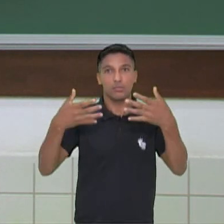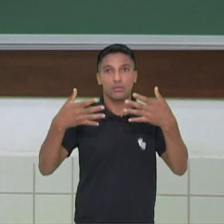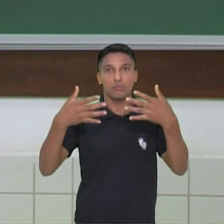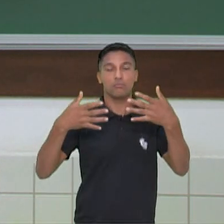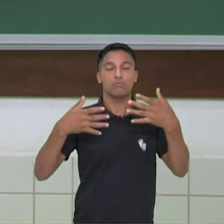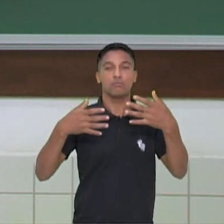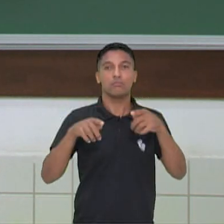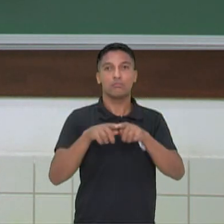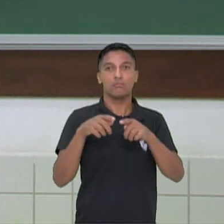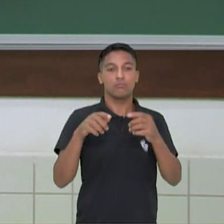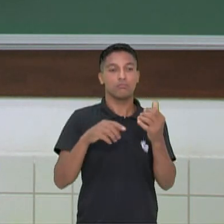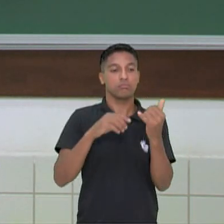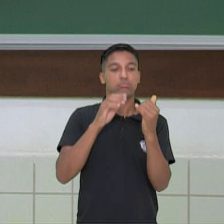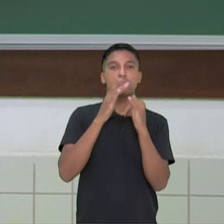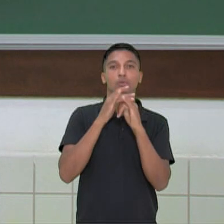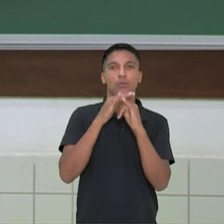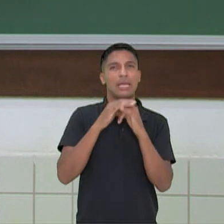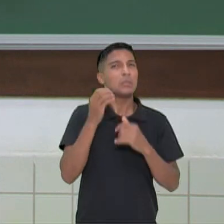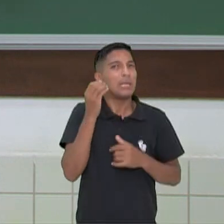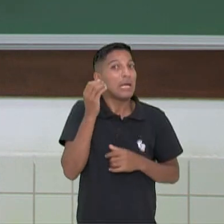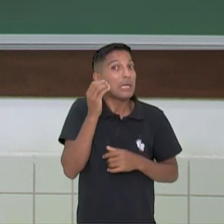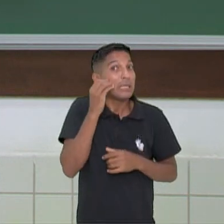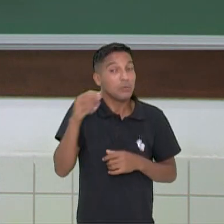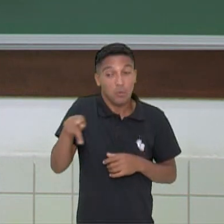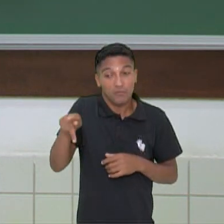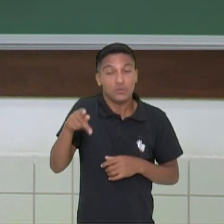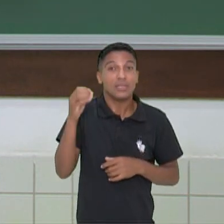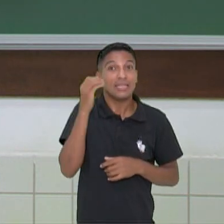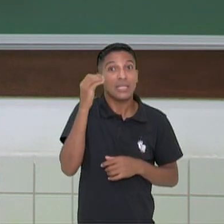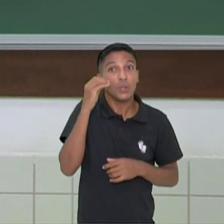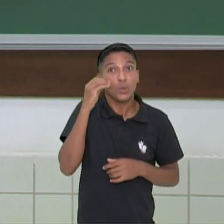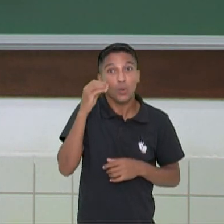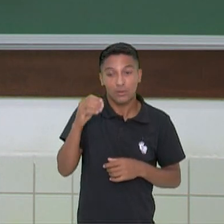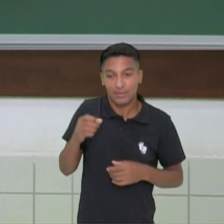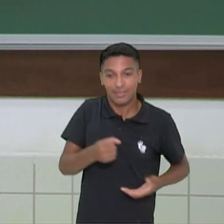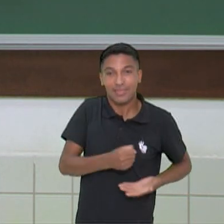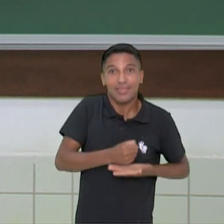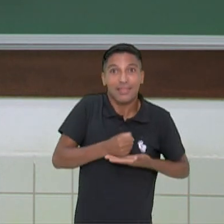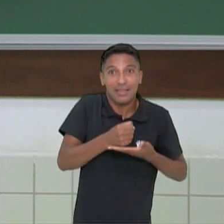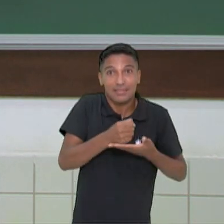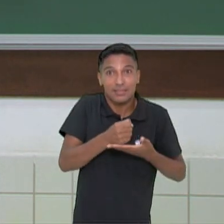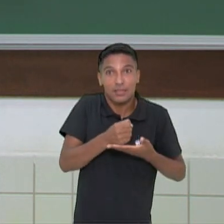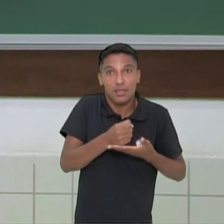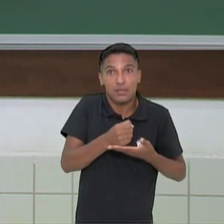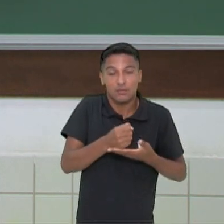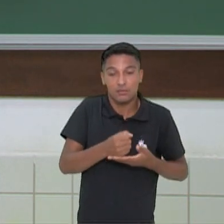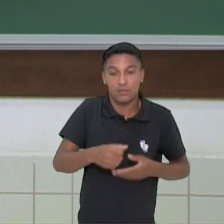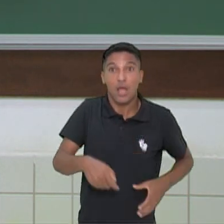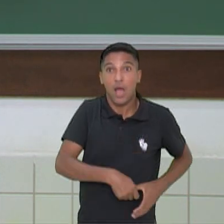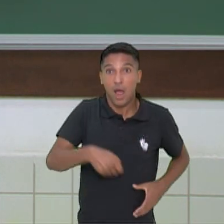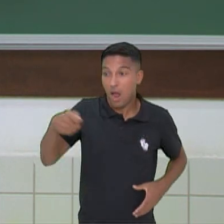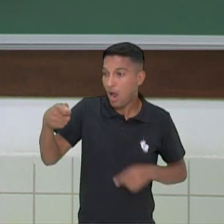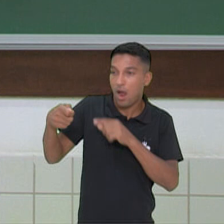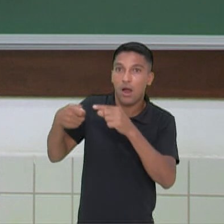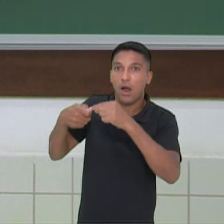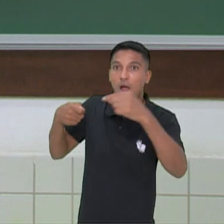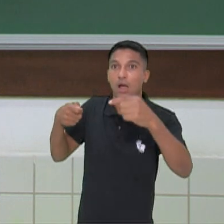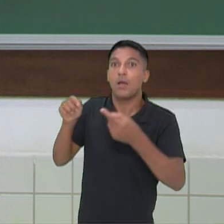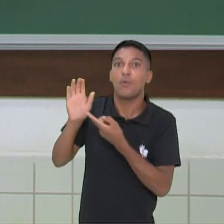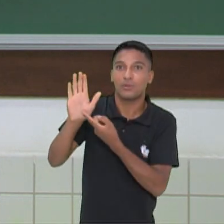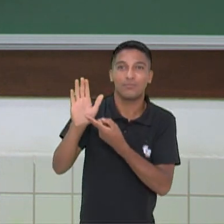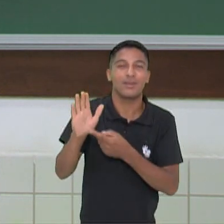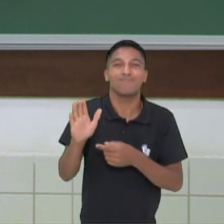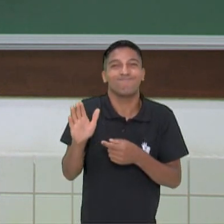não consegui mais do que sabe numa outra oportunidade a gente pode dar mostrar um